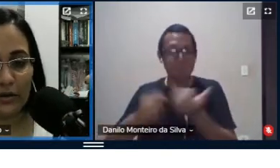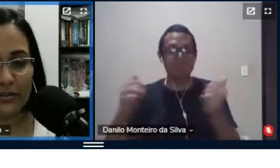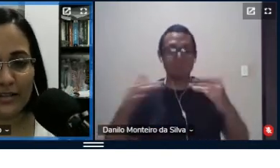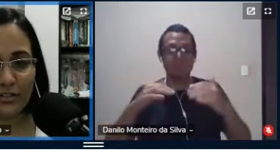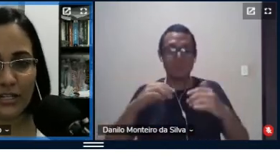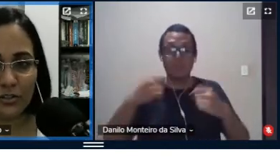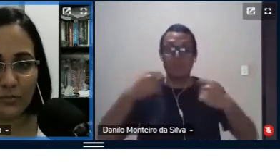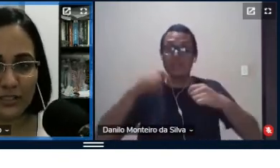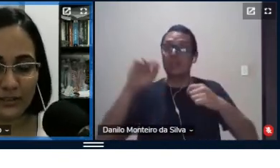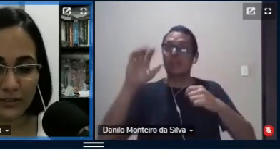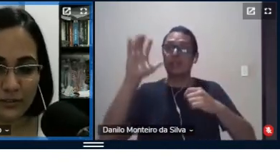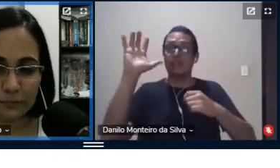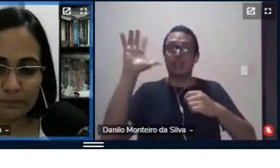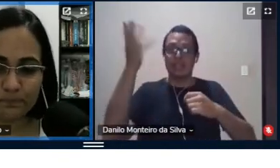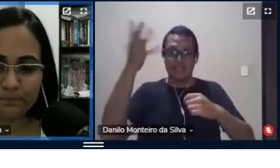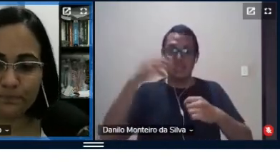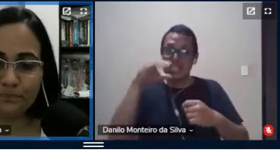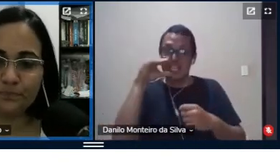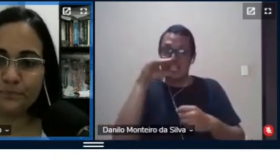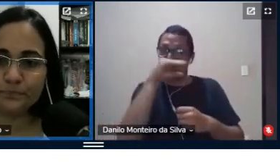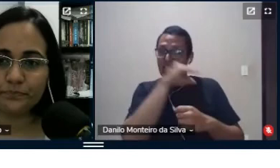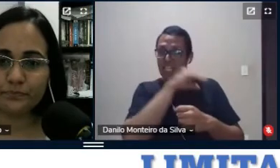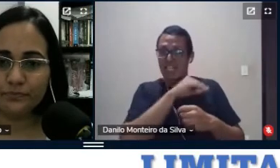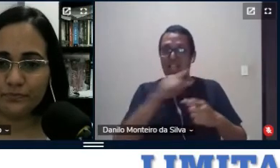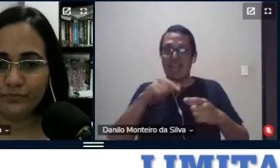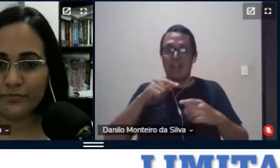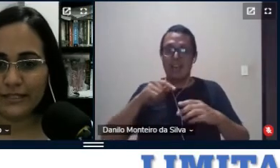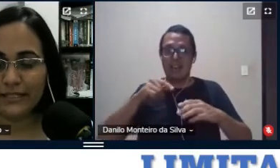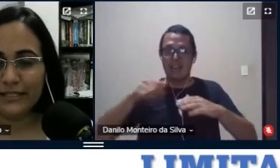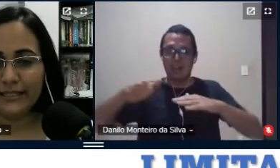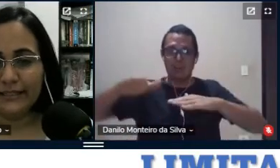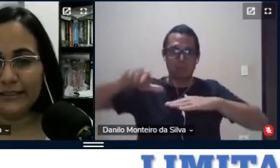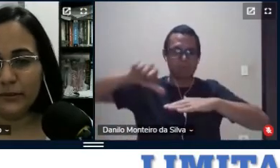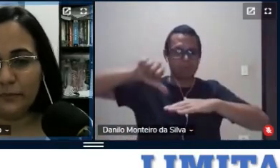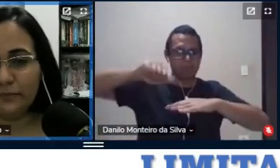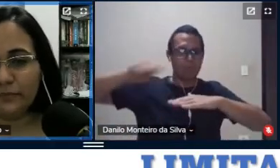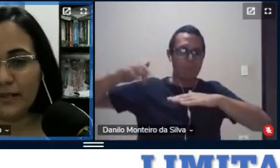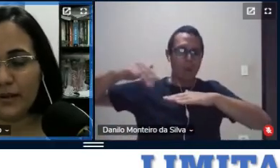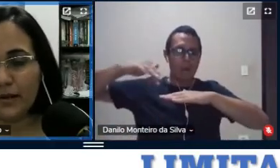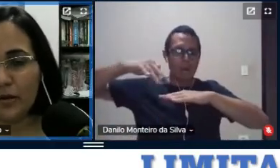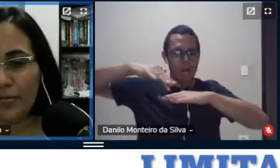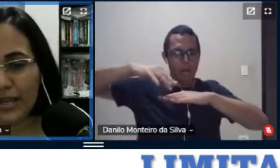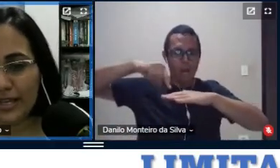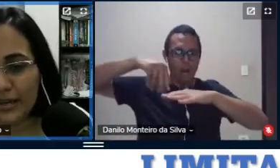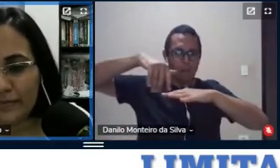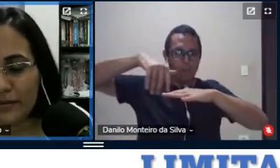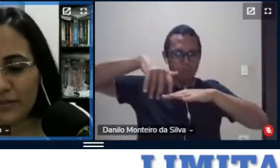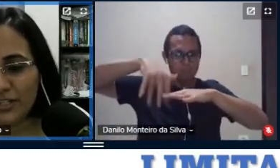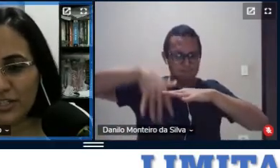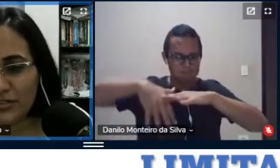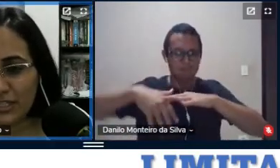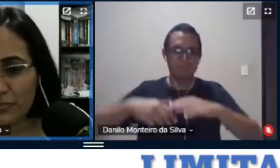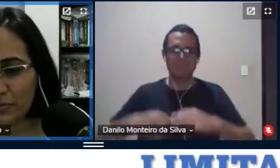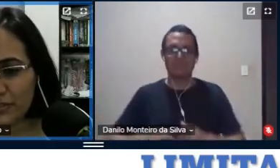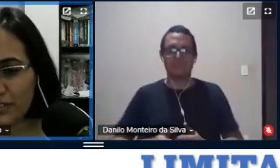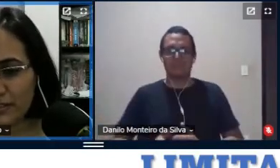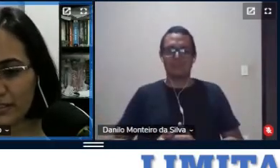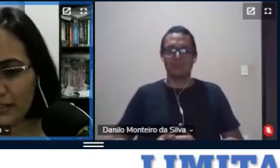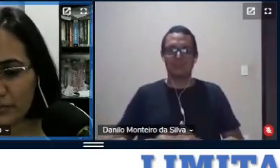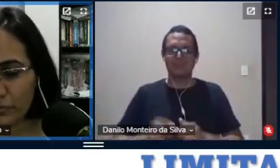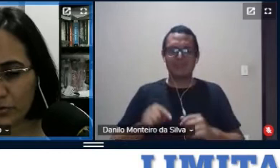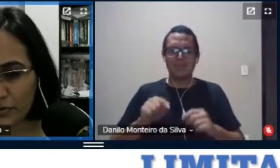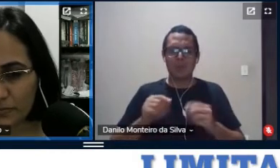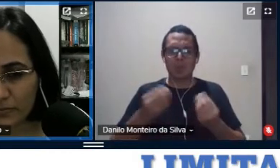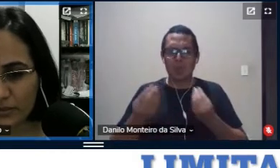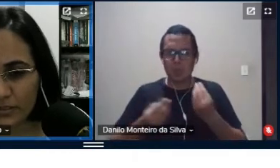ensaio, que é o ensaio de líquidos penetrantes. Então, como é que é? Eu vou deixar isso aqui para vocês